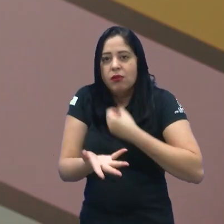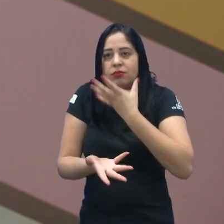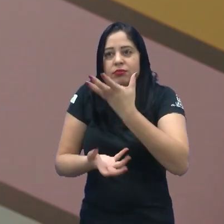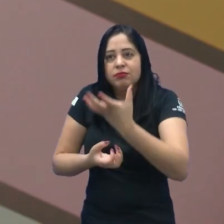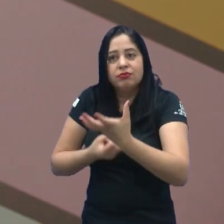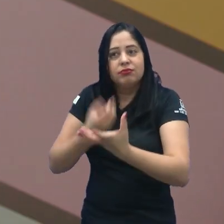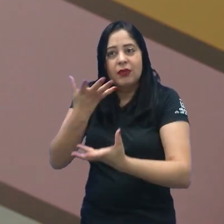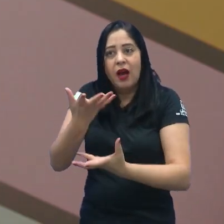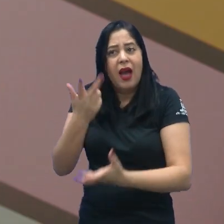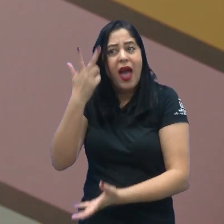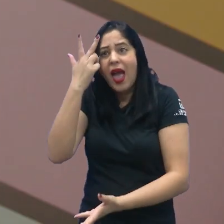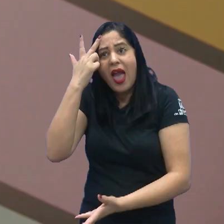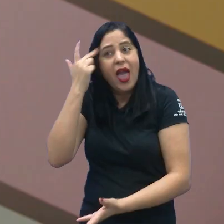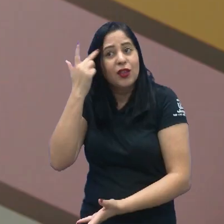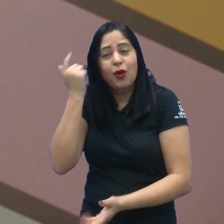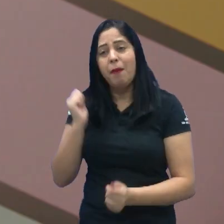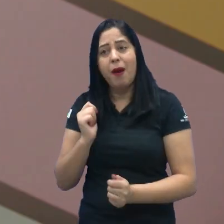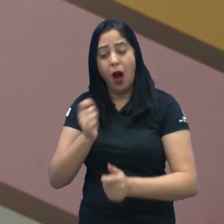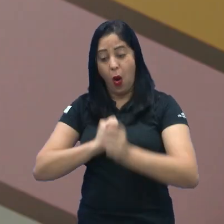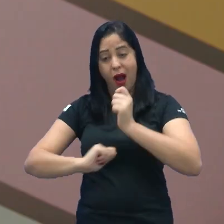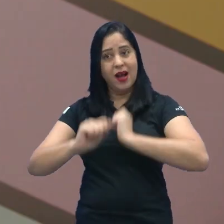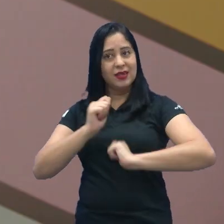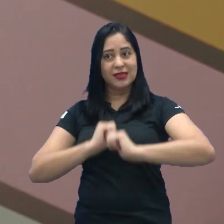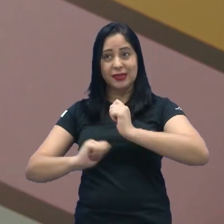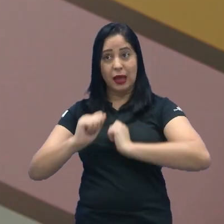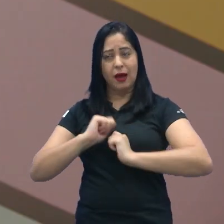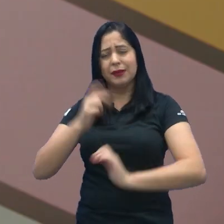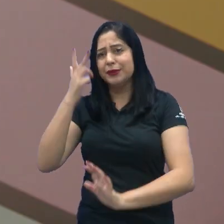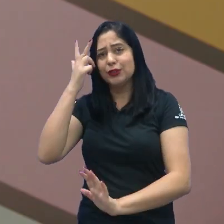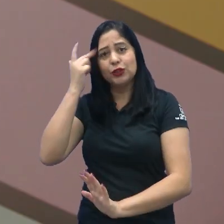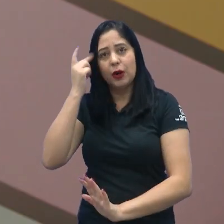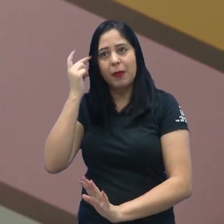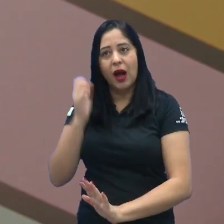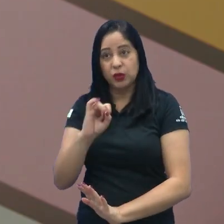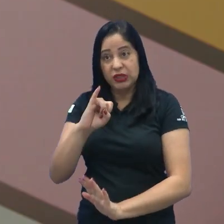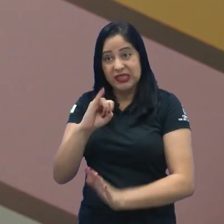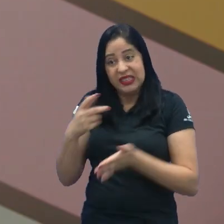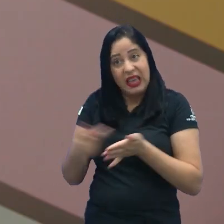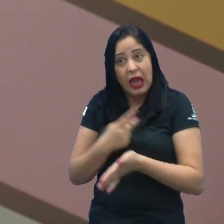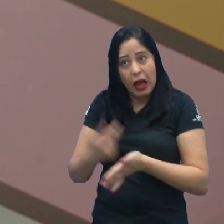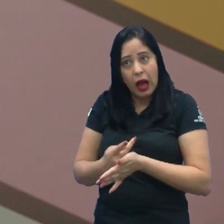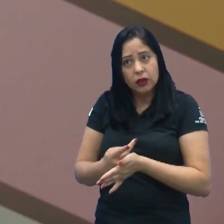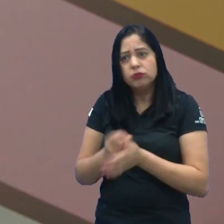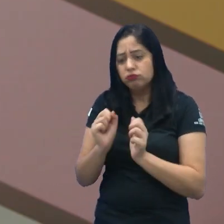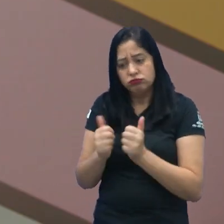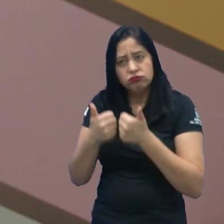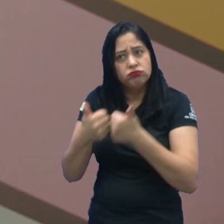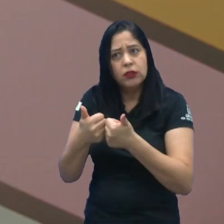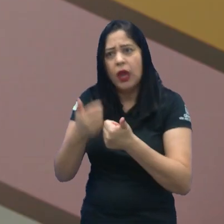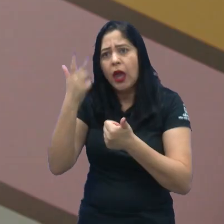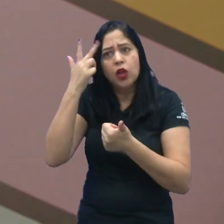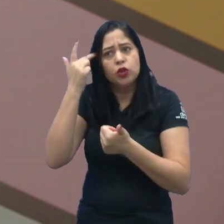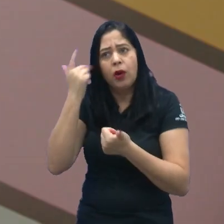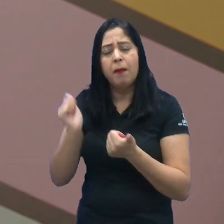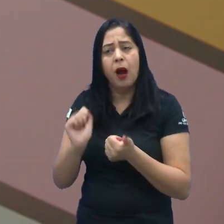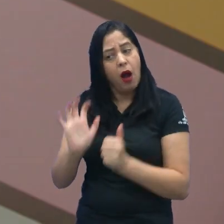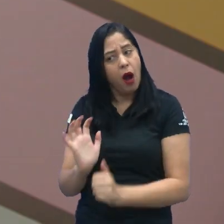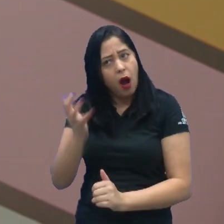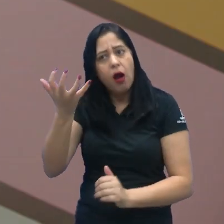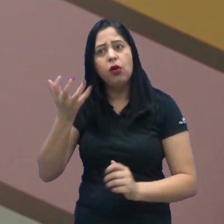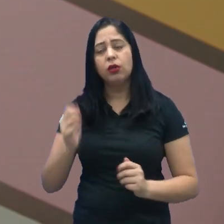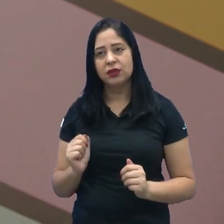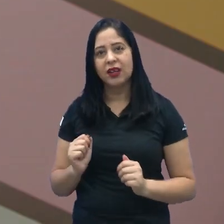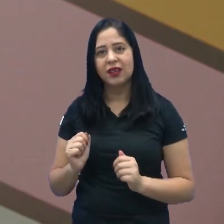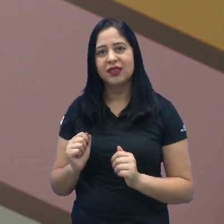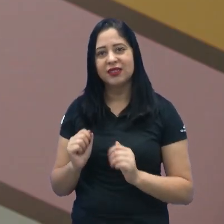natural, que faz parte, reconhecer que errar também é válido, faz parte, né? Então, acho que isso